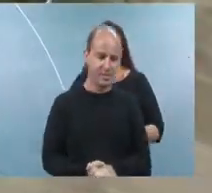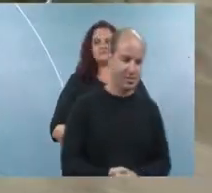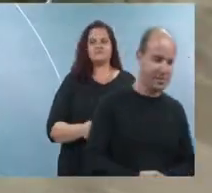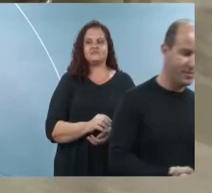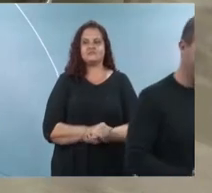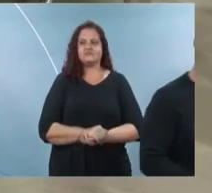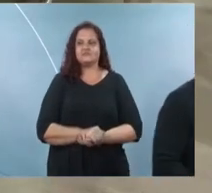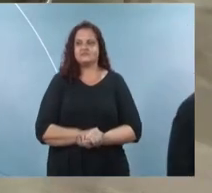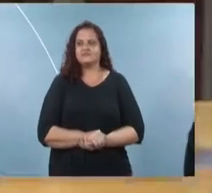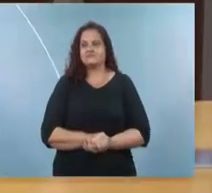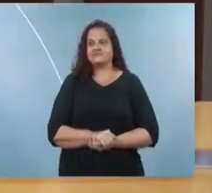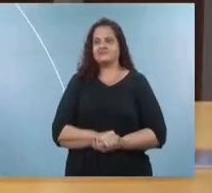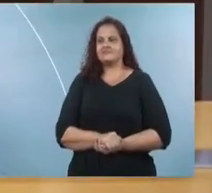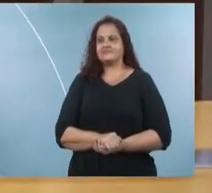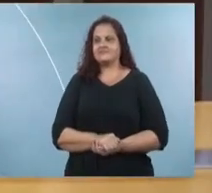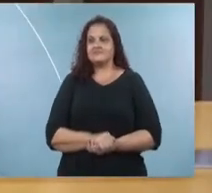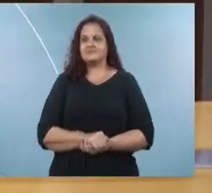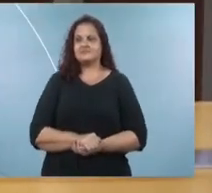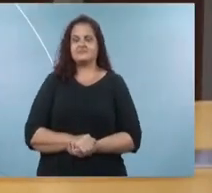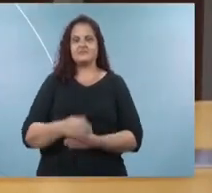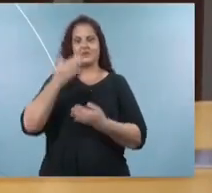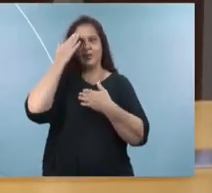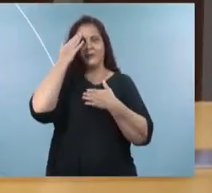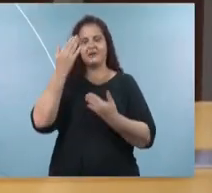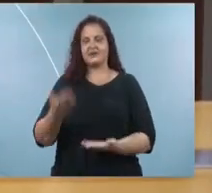Obrigada, Cláudia.